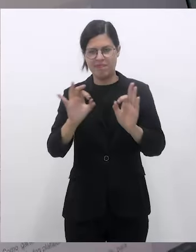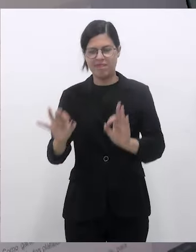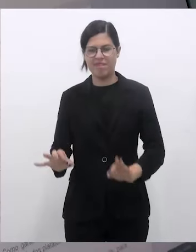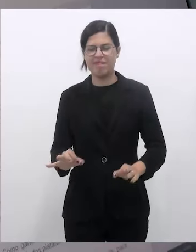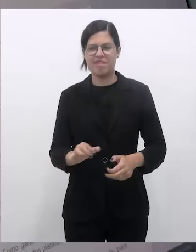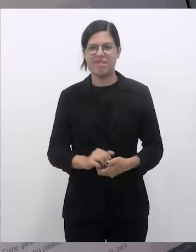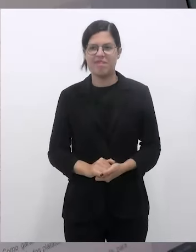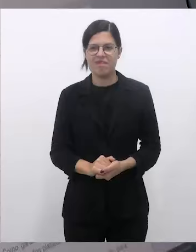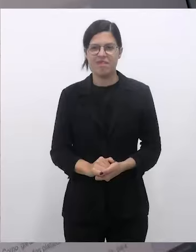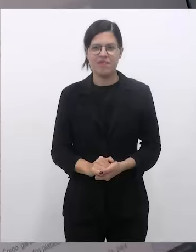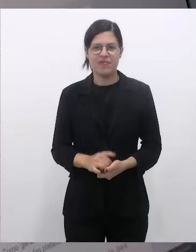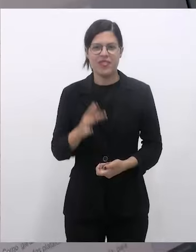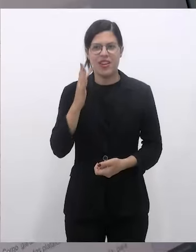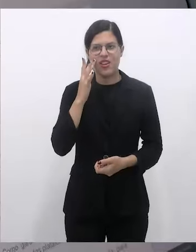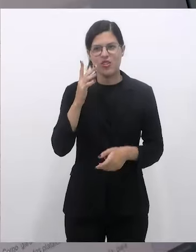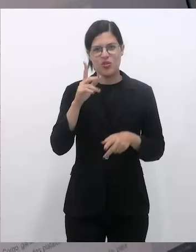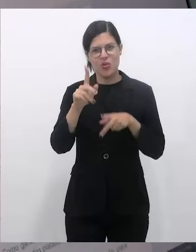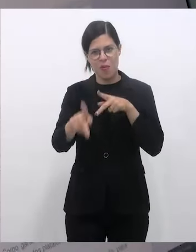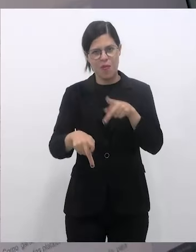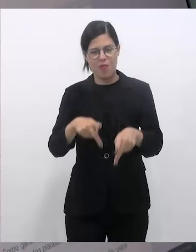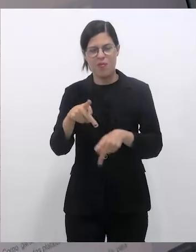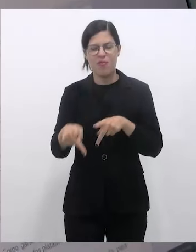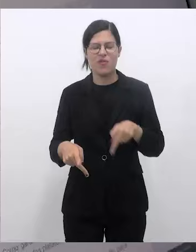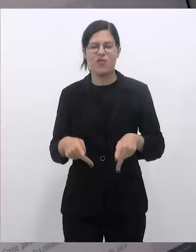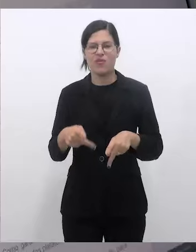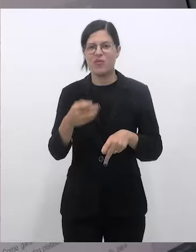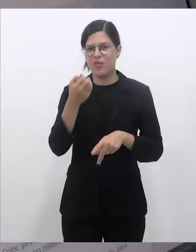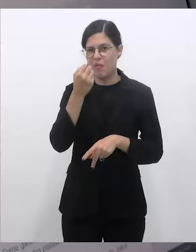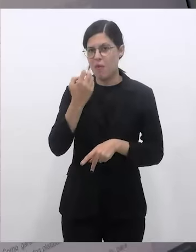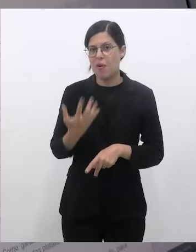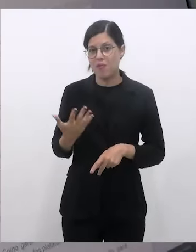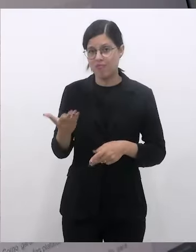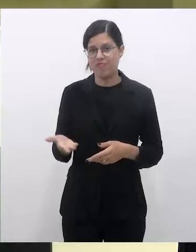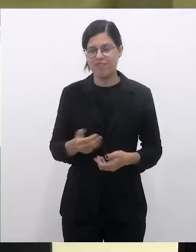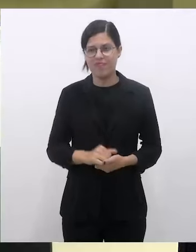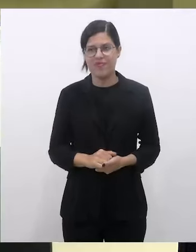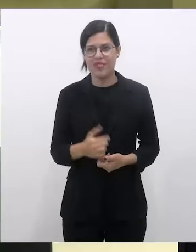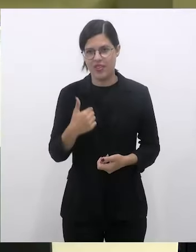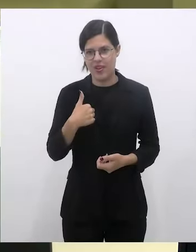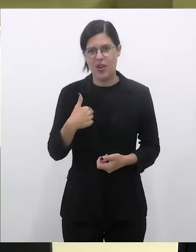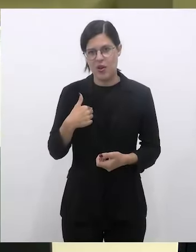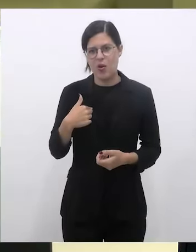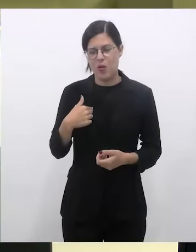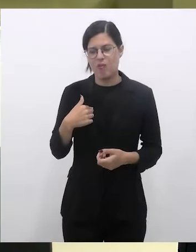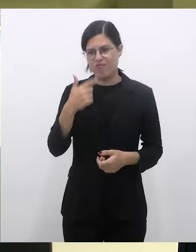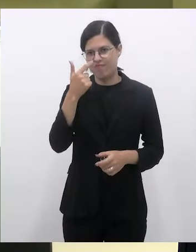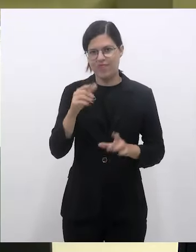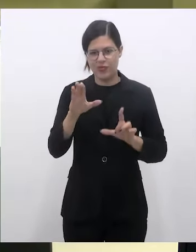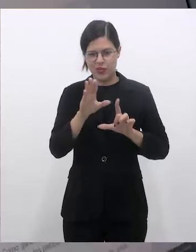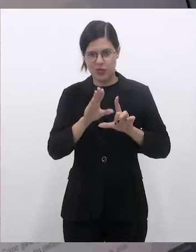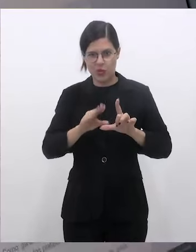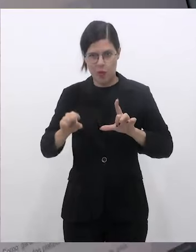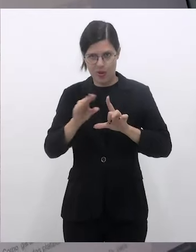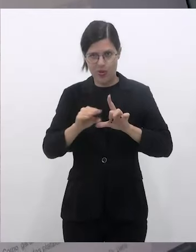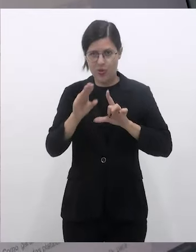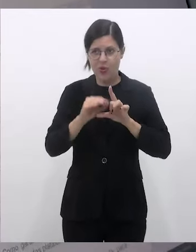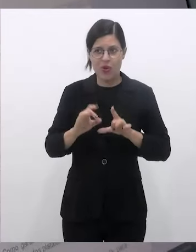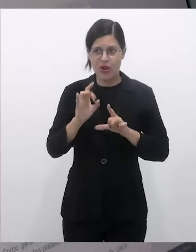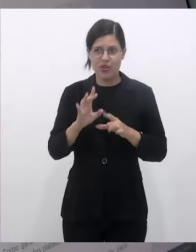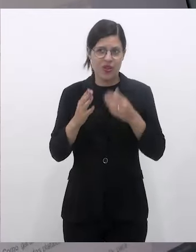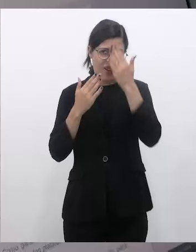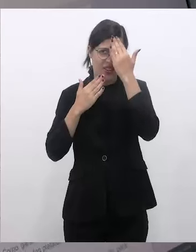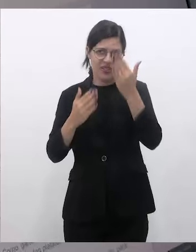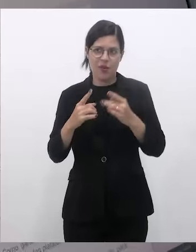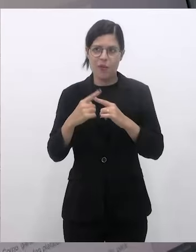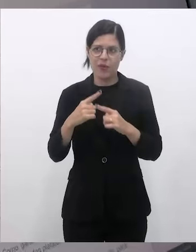Então, eu acho que o público ganhou muito com isso. E eu, como dubladora, só tenho a agradecer,